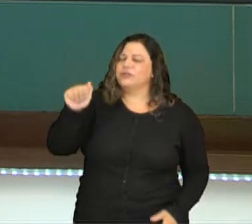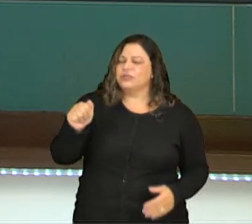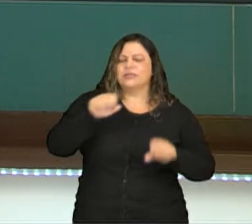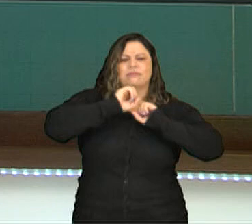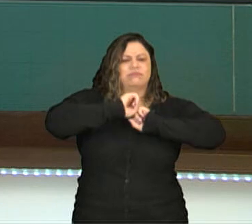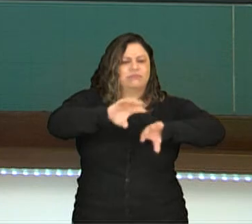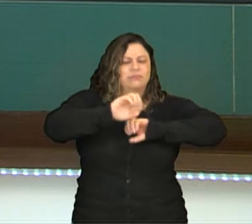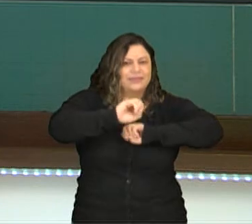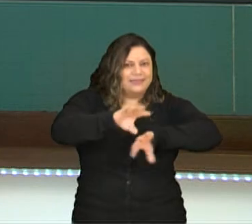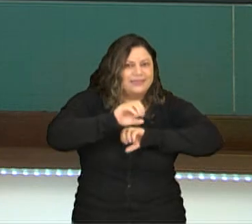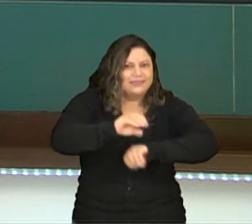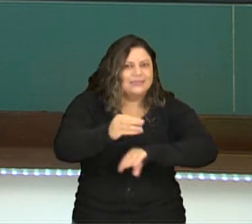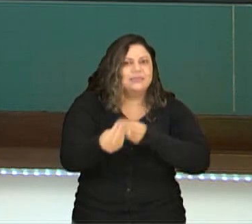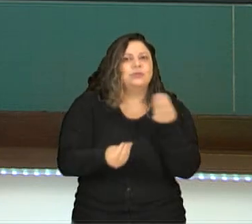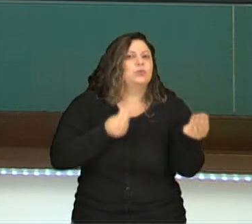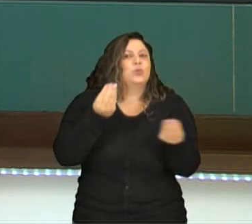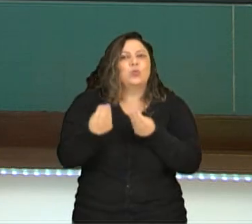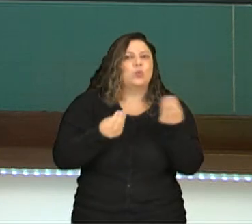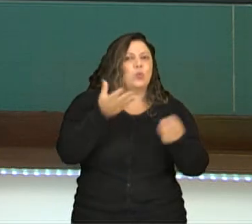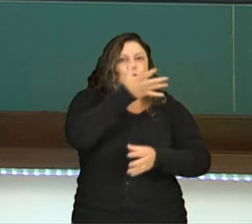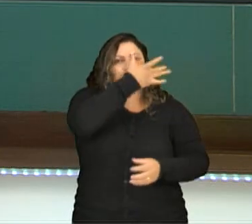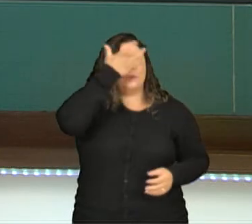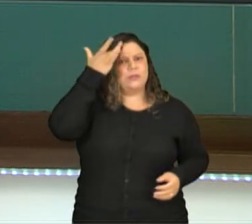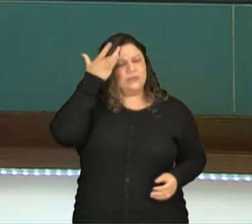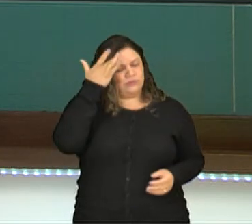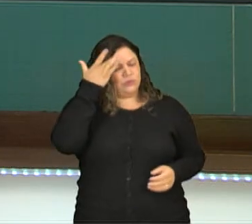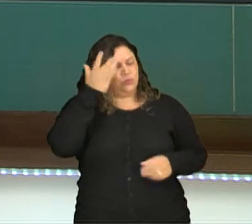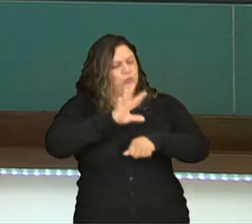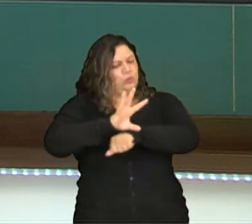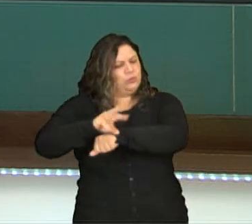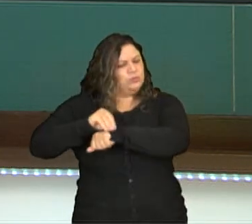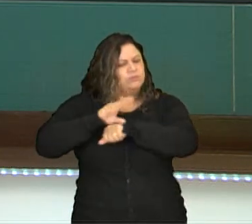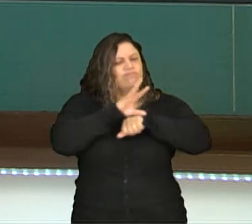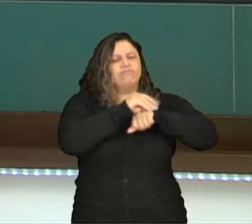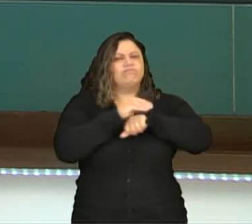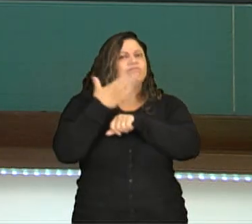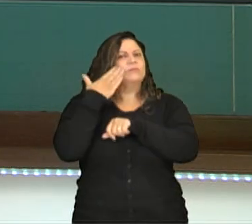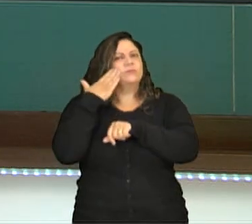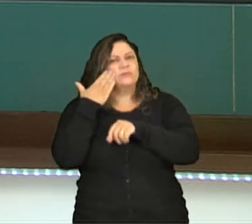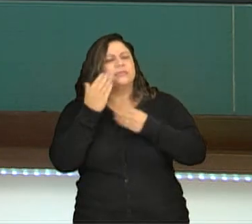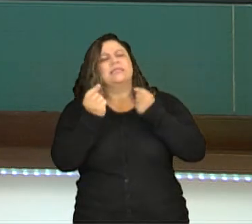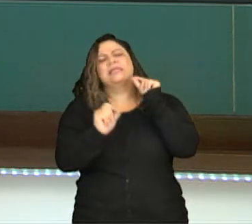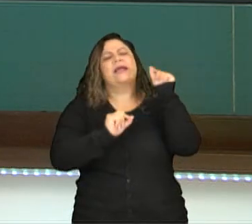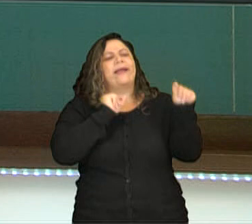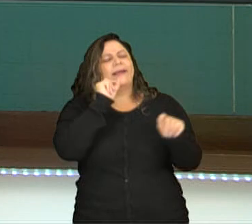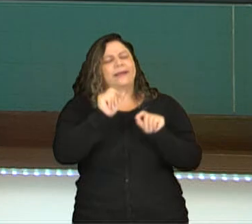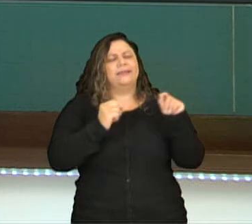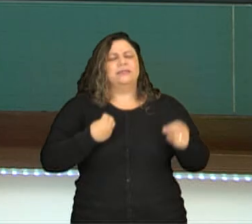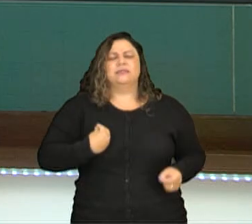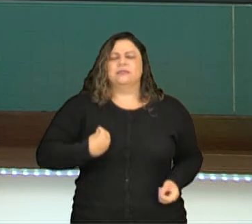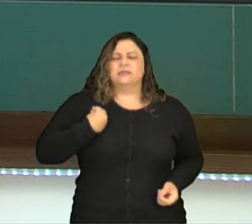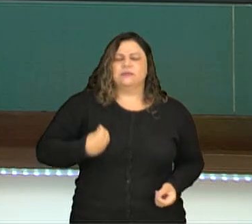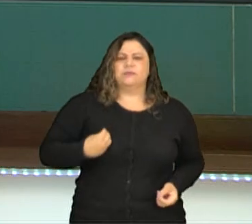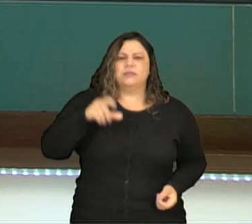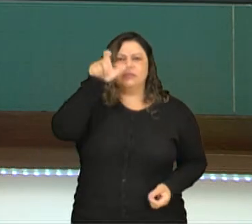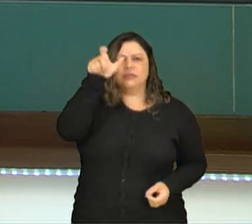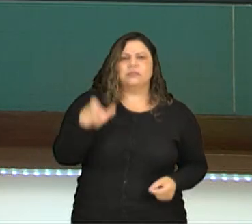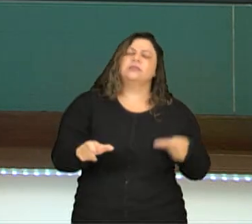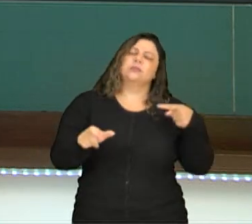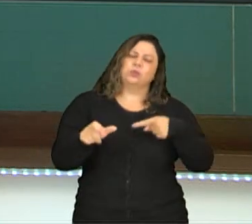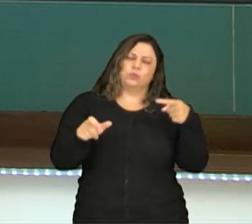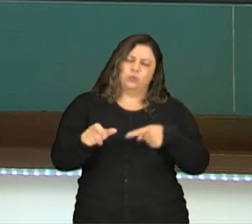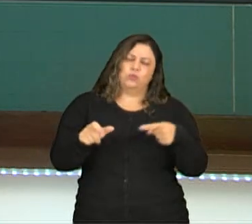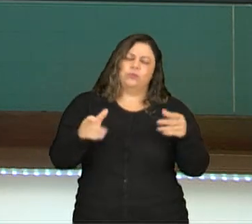ensino, né? De como as pessoas vão lidar com o conhecimento. Isso aqui vai estar muito presente nesse momento na história da